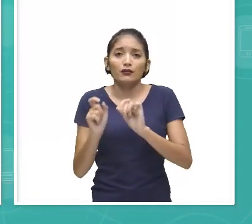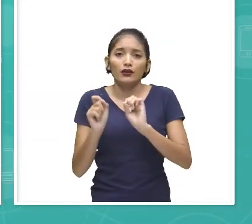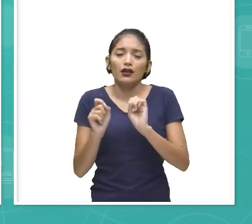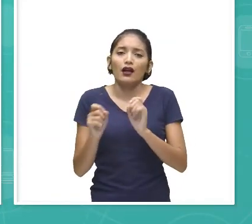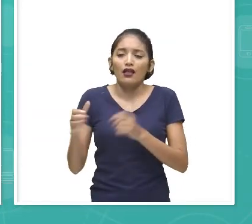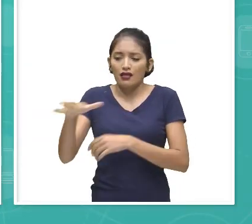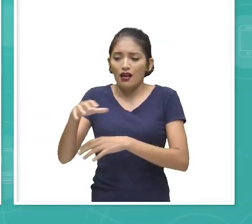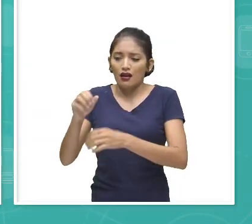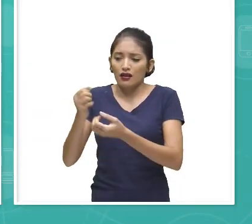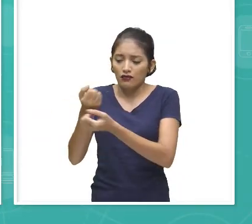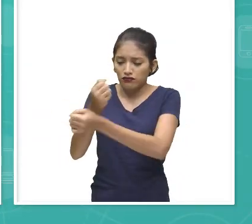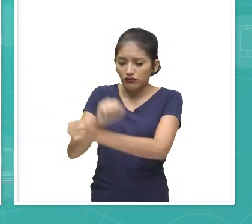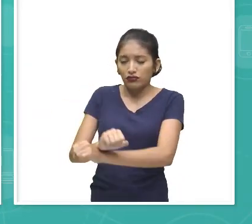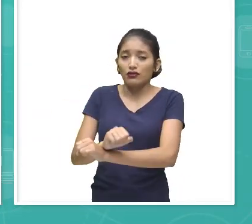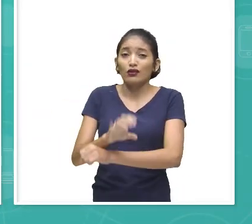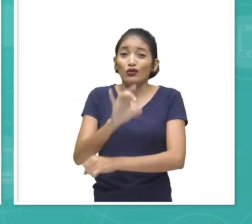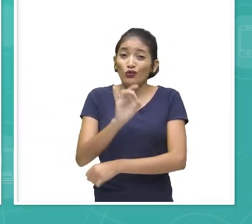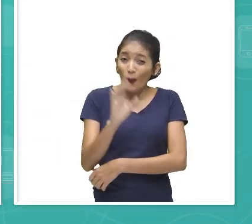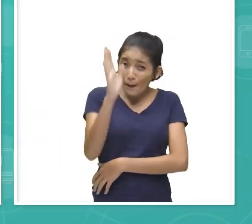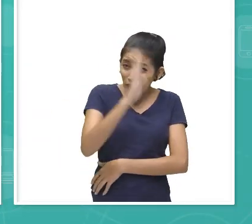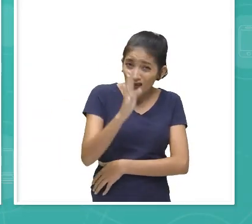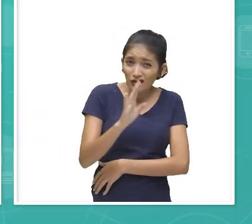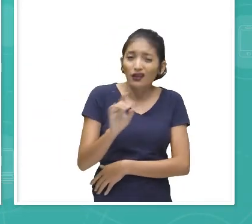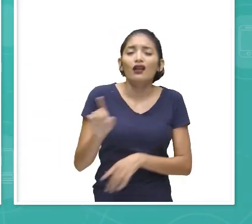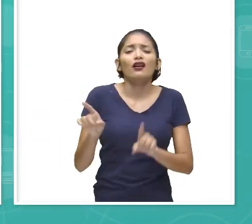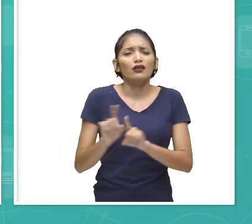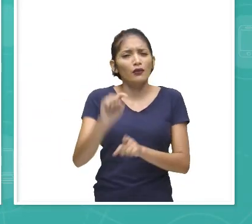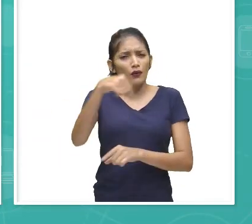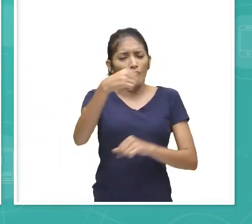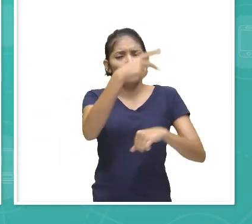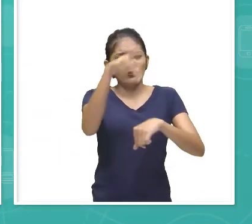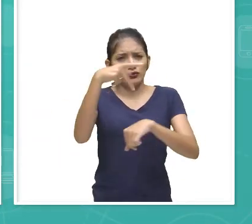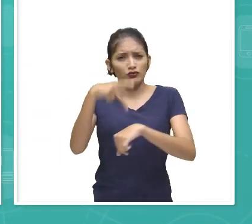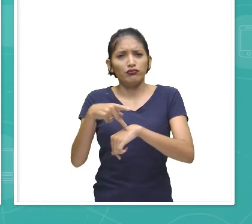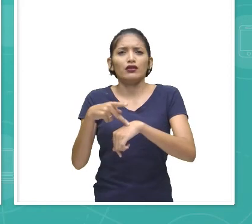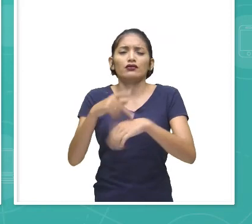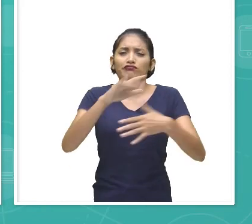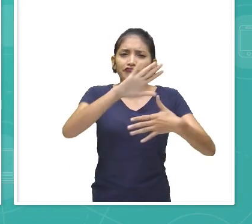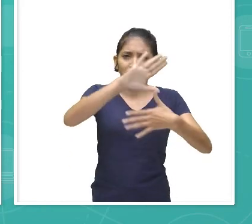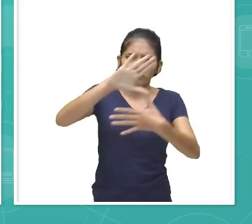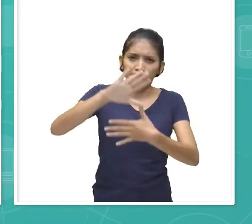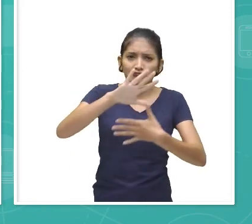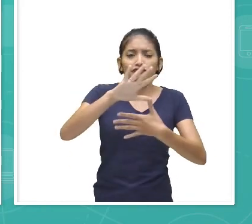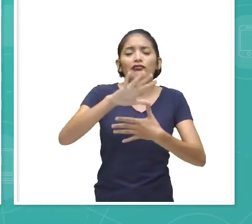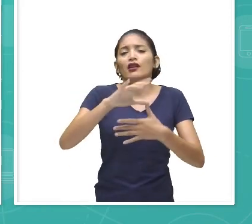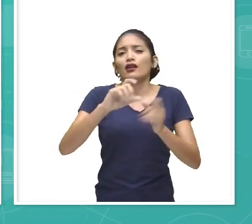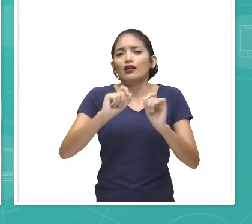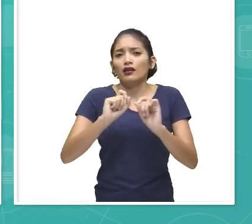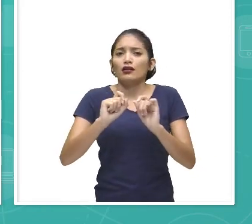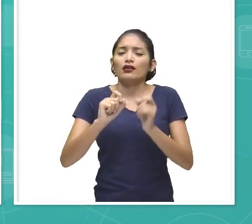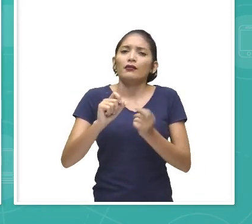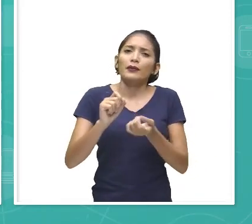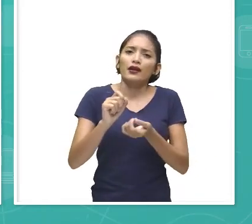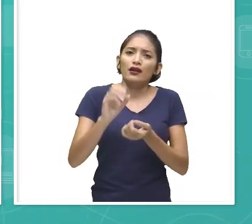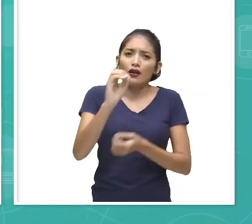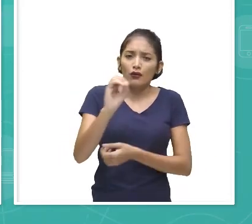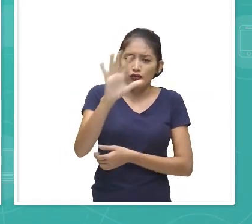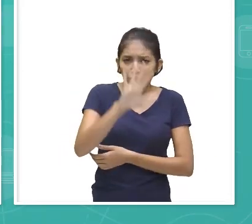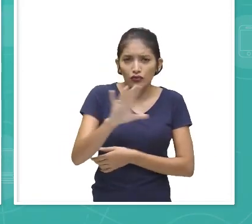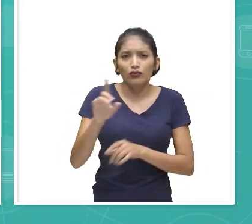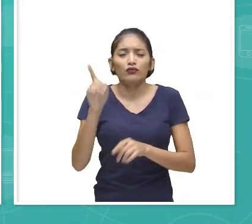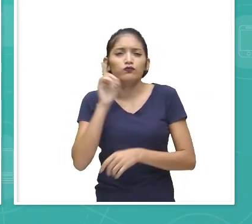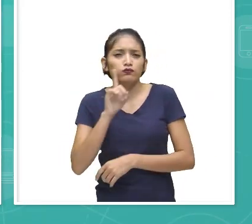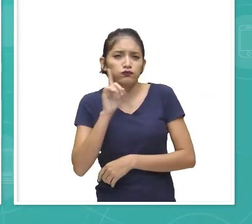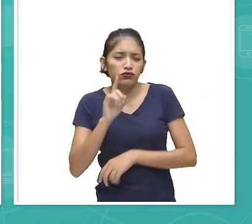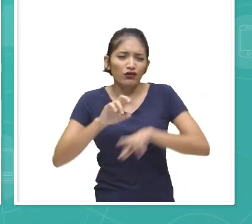aqui, não só no Brasil, mas em vários outros países da América, não só América Latina, América Central, os Estados